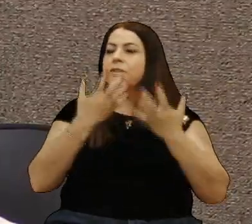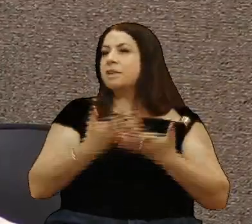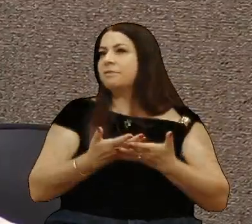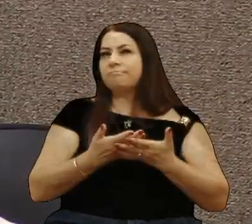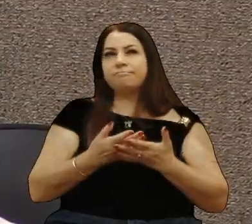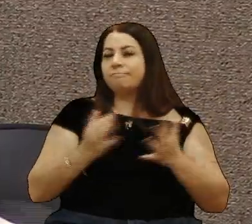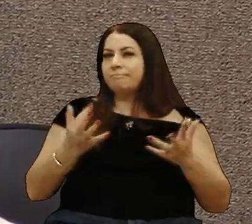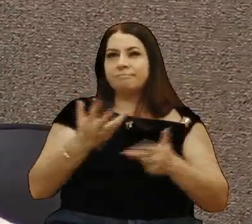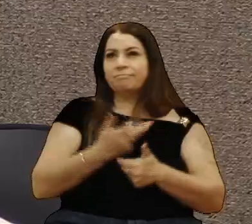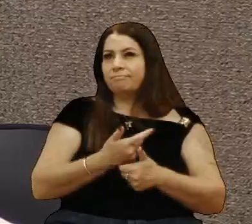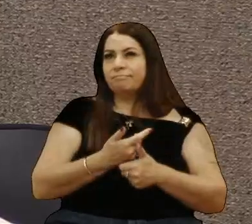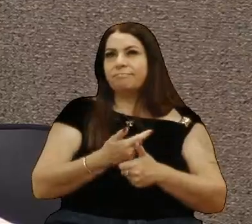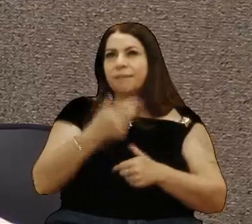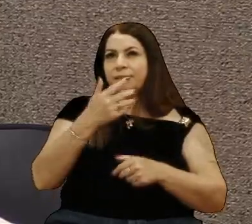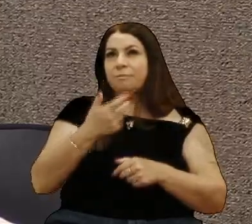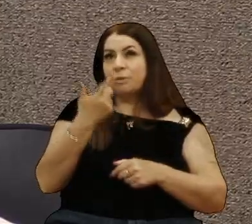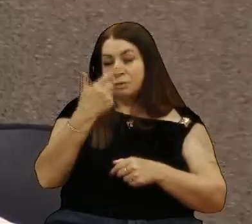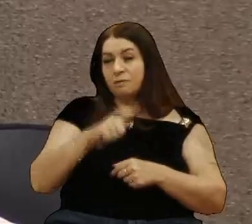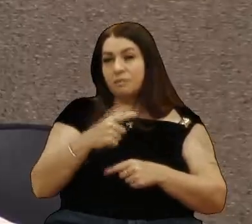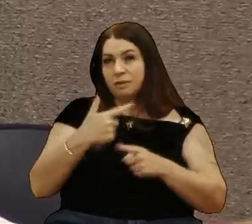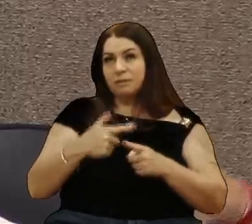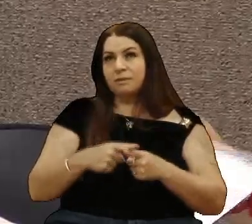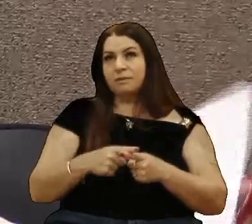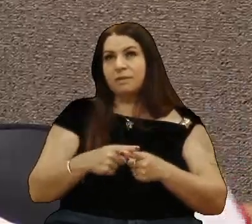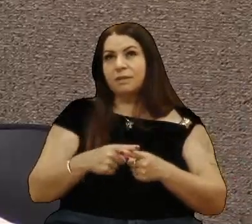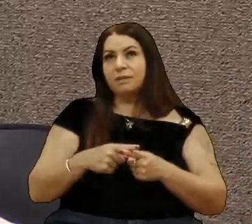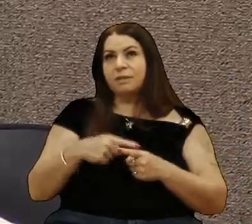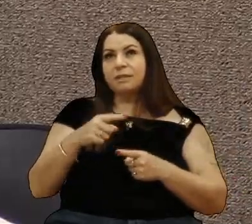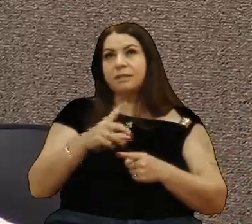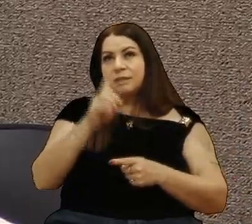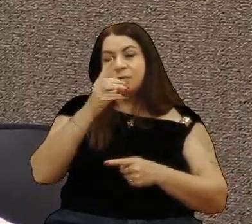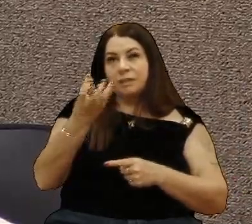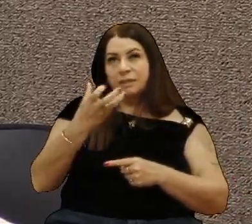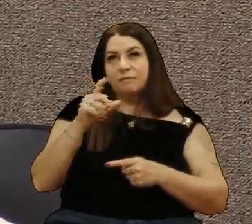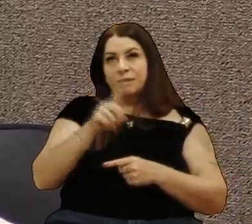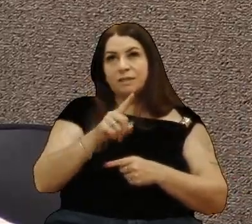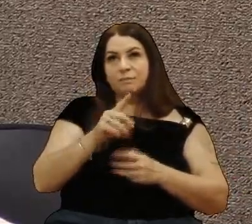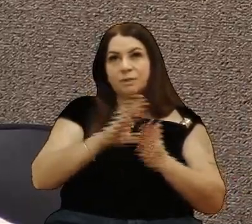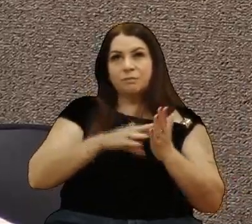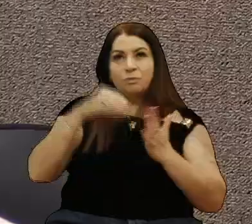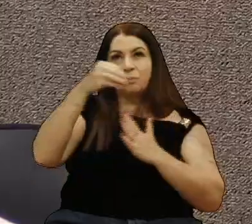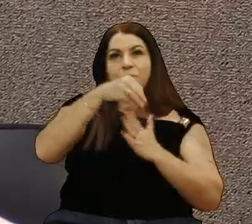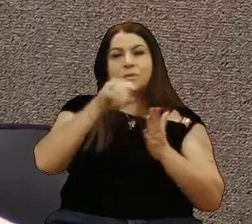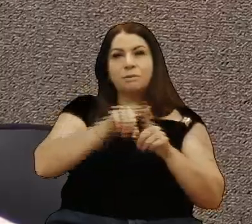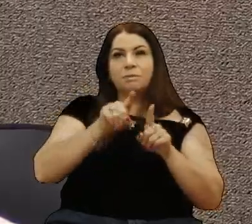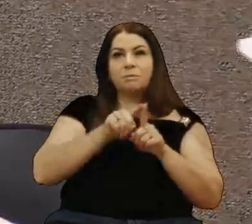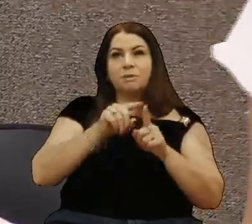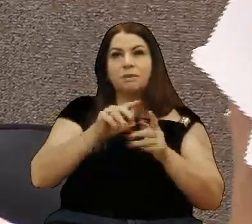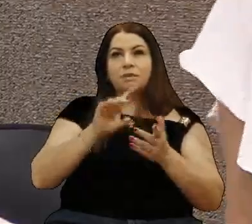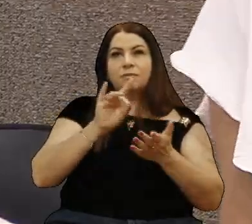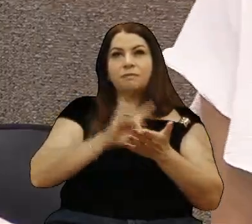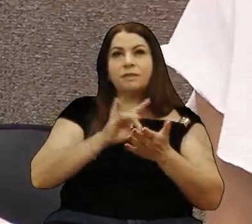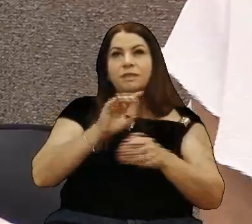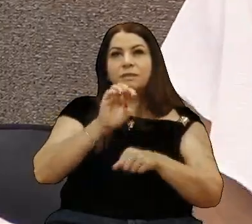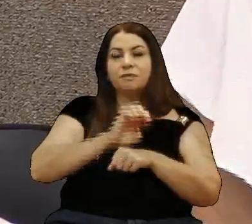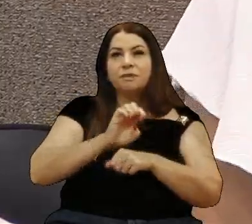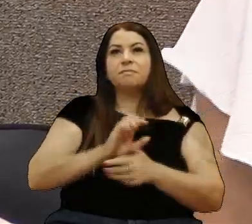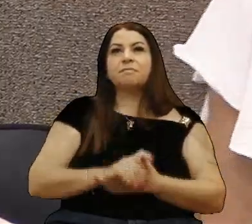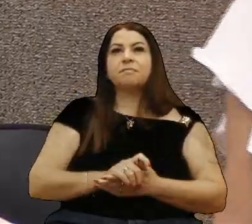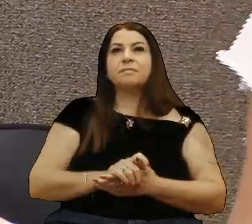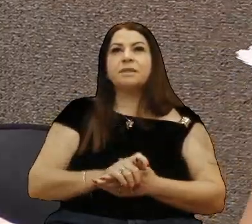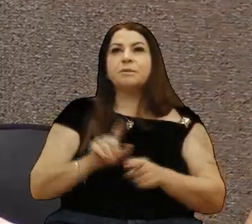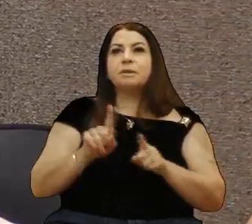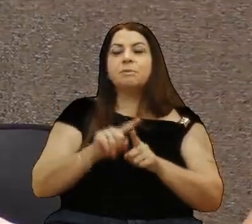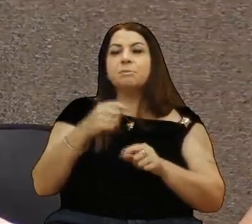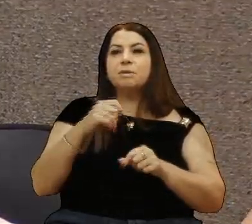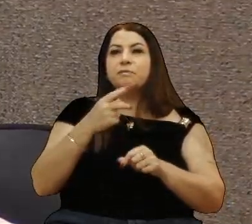simplesmente sensacional, mais uma edição, que logo, se Deus quiser, também vai estar no calendário oficial de eventos do nosso estado. E eu também